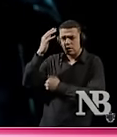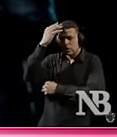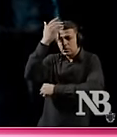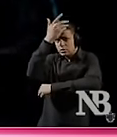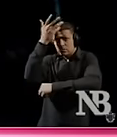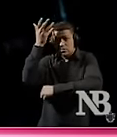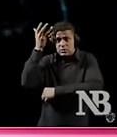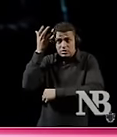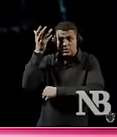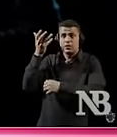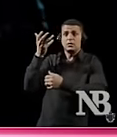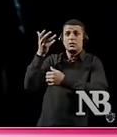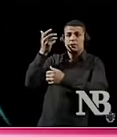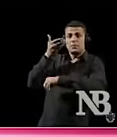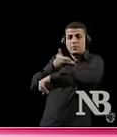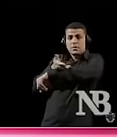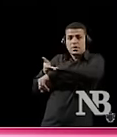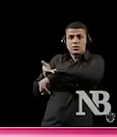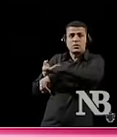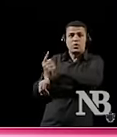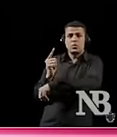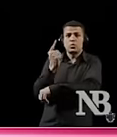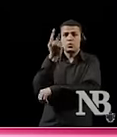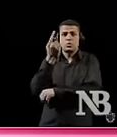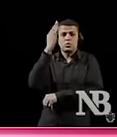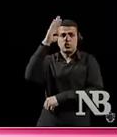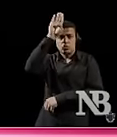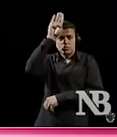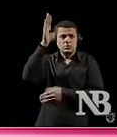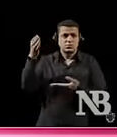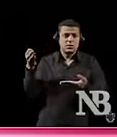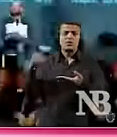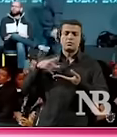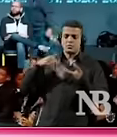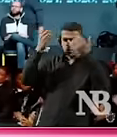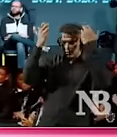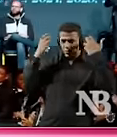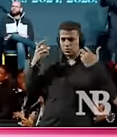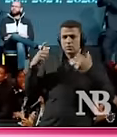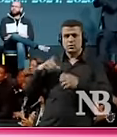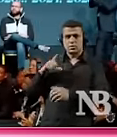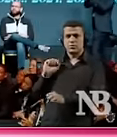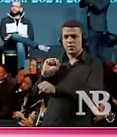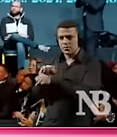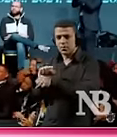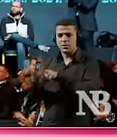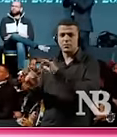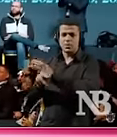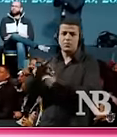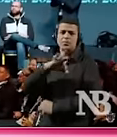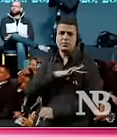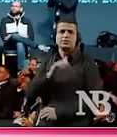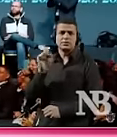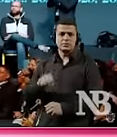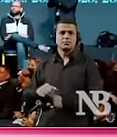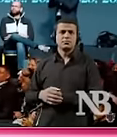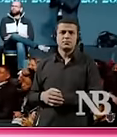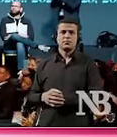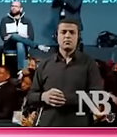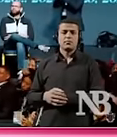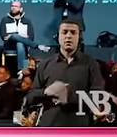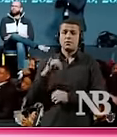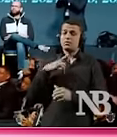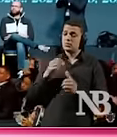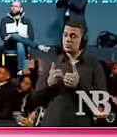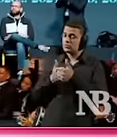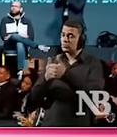branco e o único bolsonarista na minha sala, né? Sim, eu estava com cabelo branco. Sim, eu era parado pela polícia, né? Talvez se eu tivesse